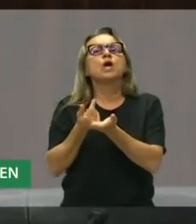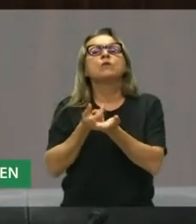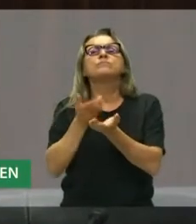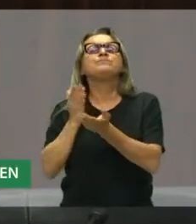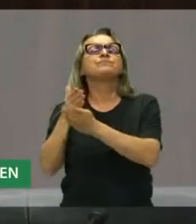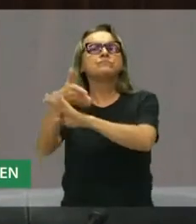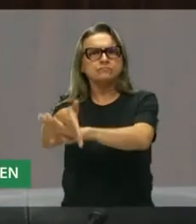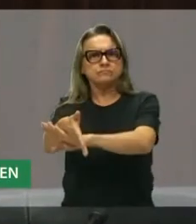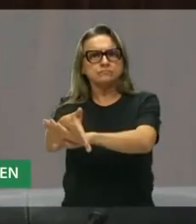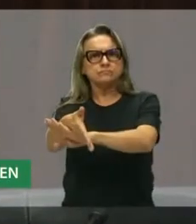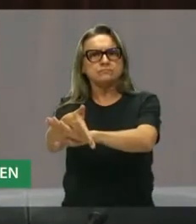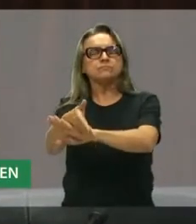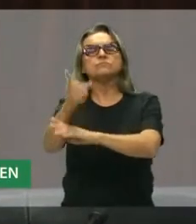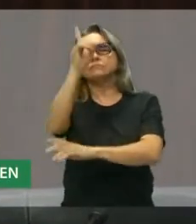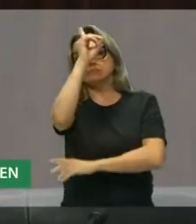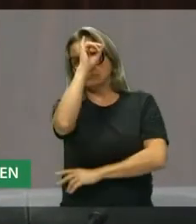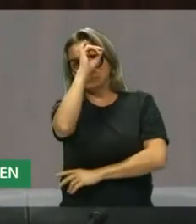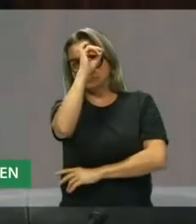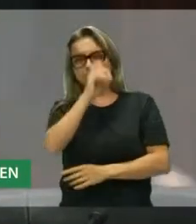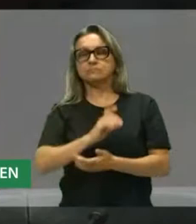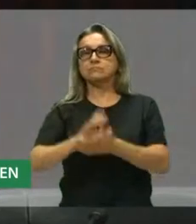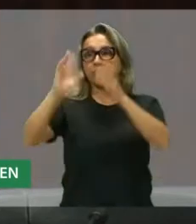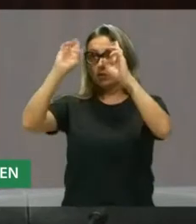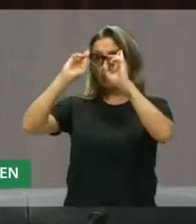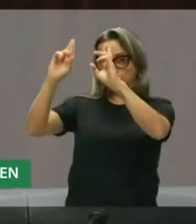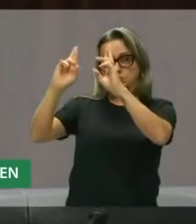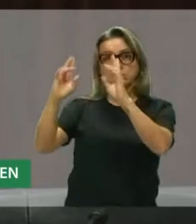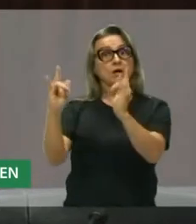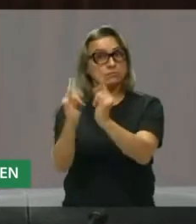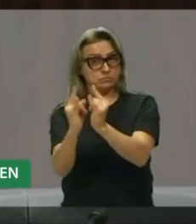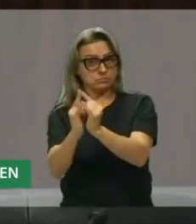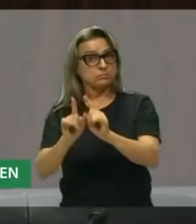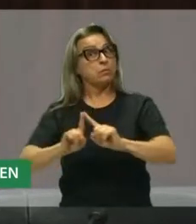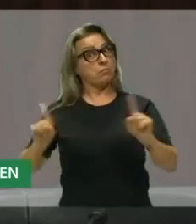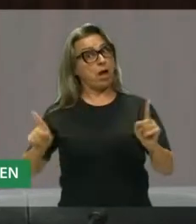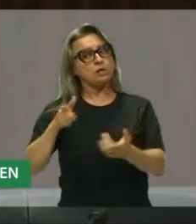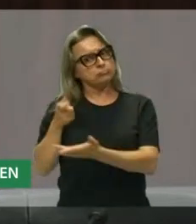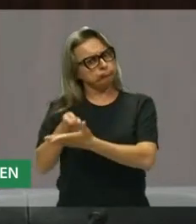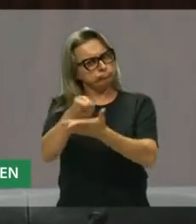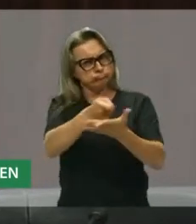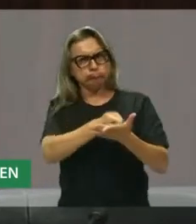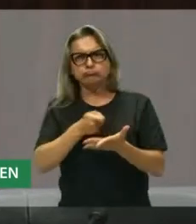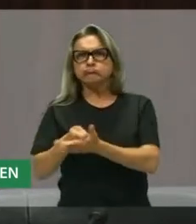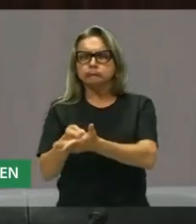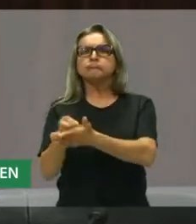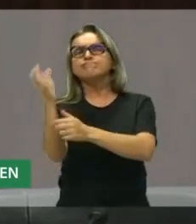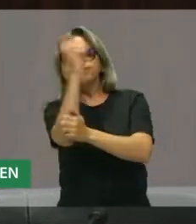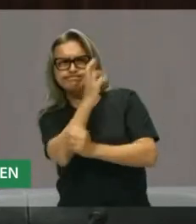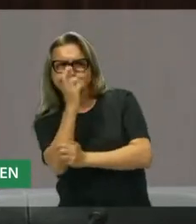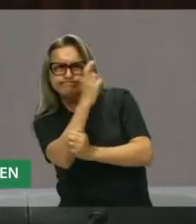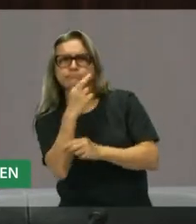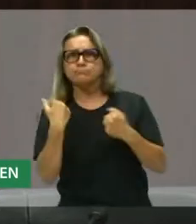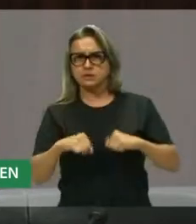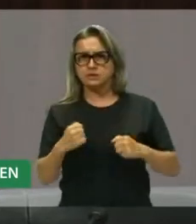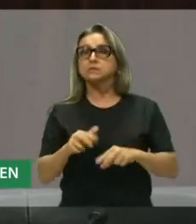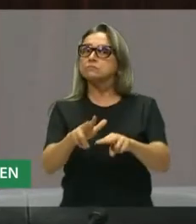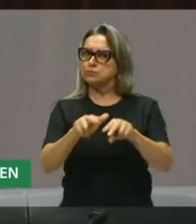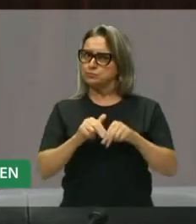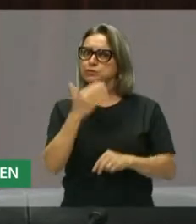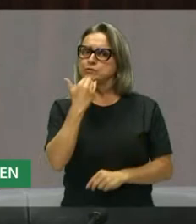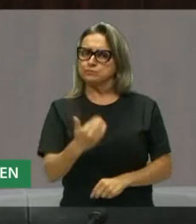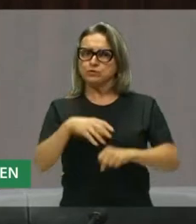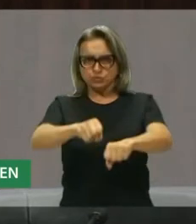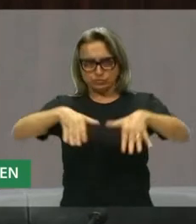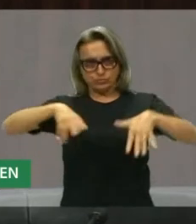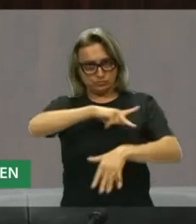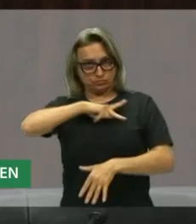hospital? Com respeito à instituição, mas cumprindo o nosso dever de fiscalizar, é que provocamos esta audiência pública, que pode se